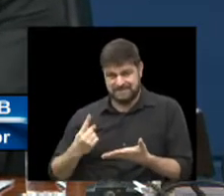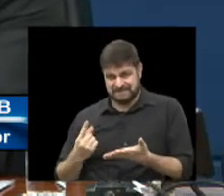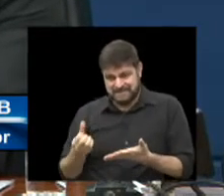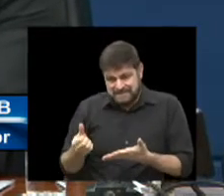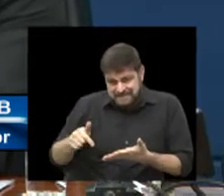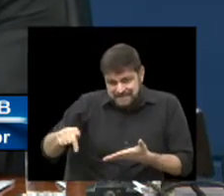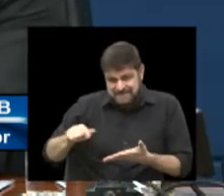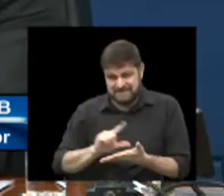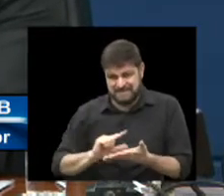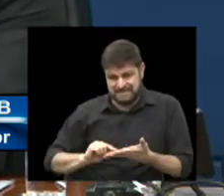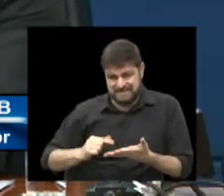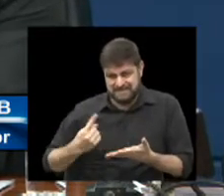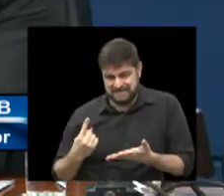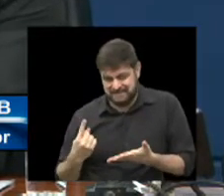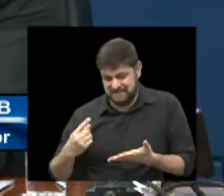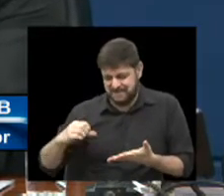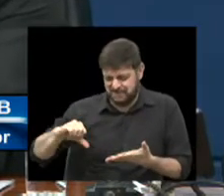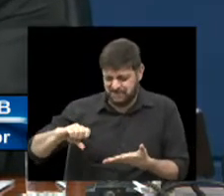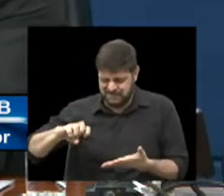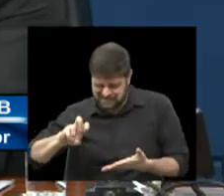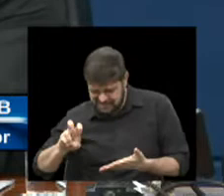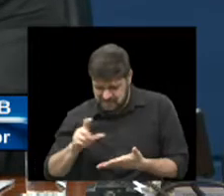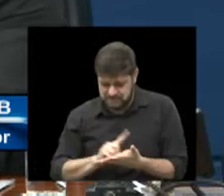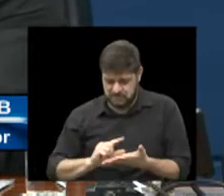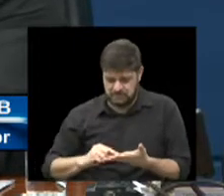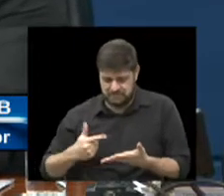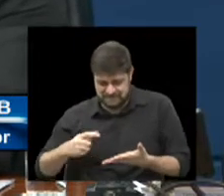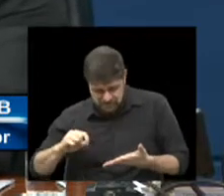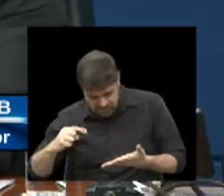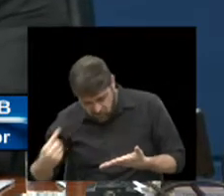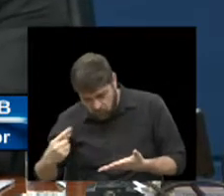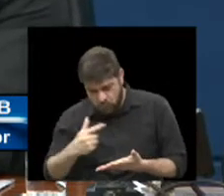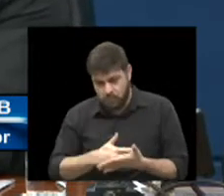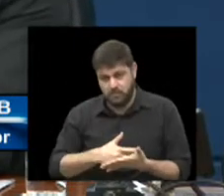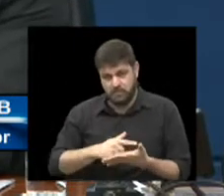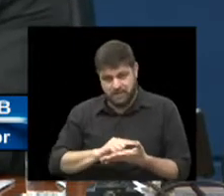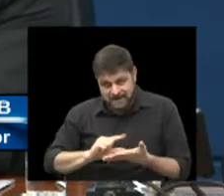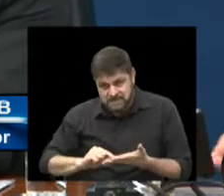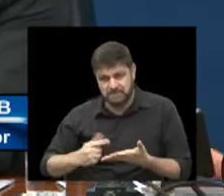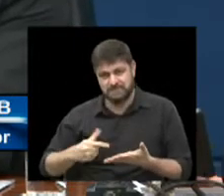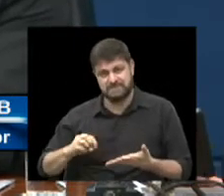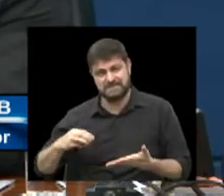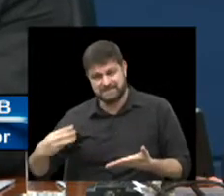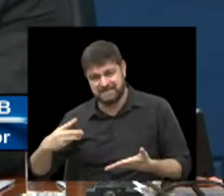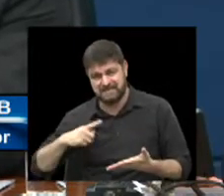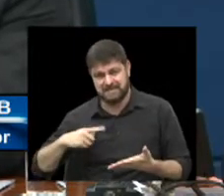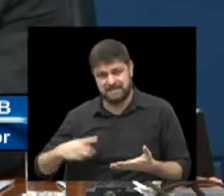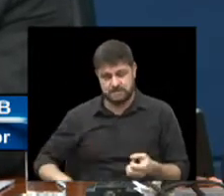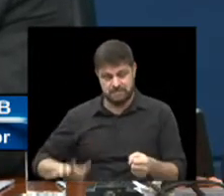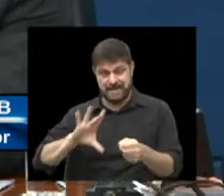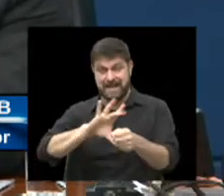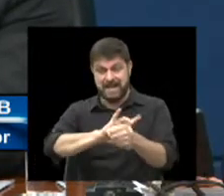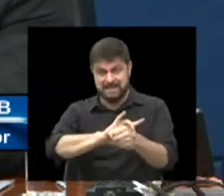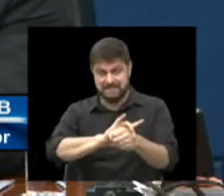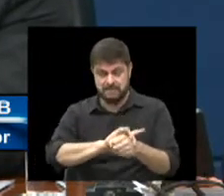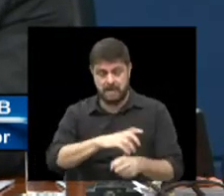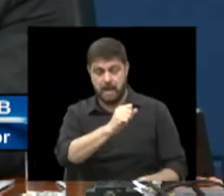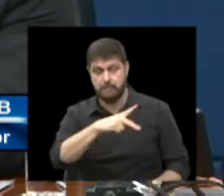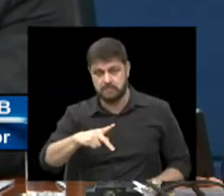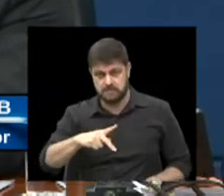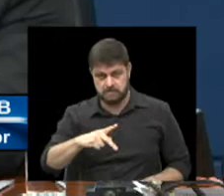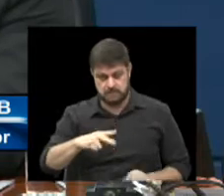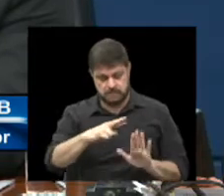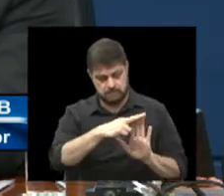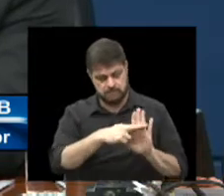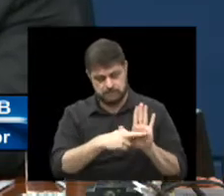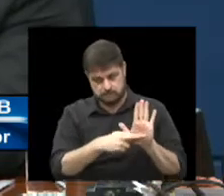167, 195, 201 e 203, que dispõe sobre a Seguridade Social, estabelece regras de